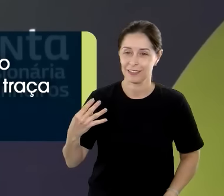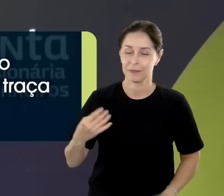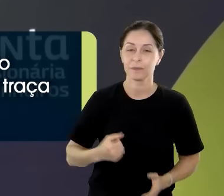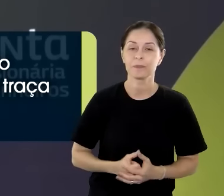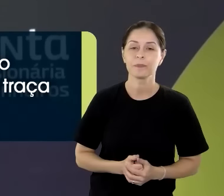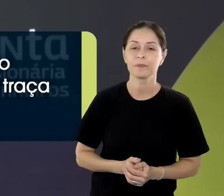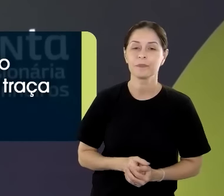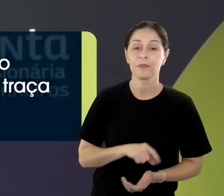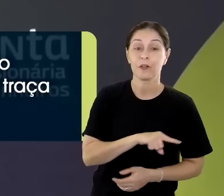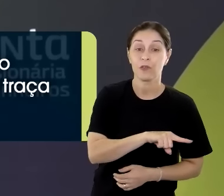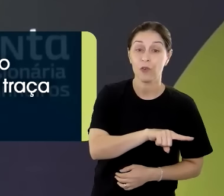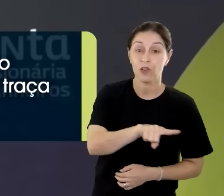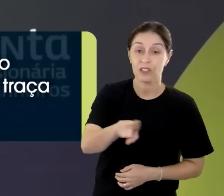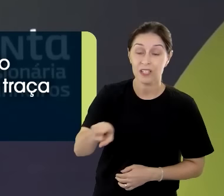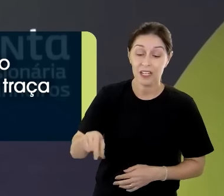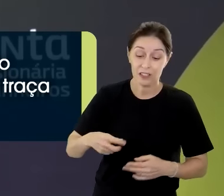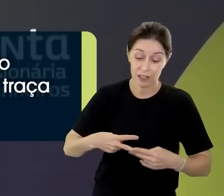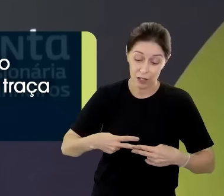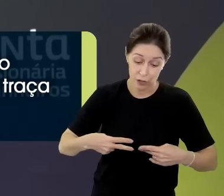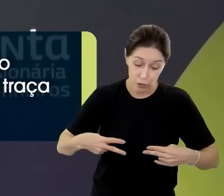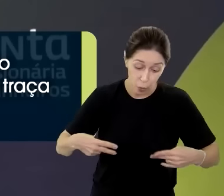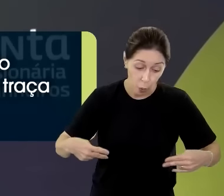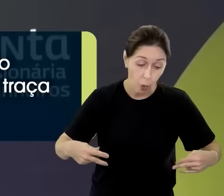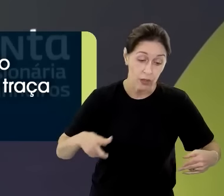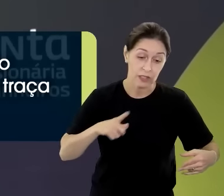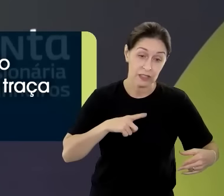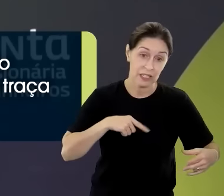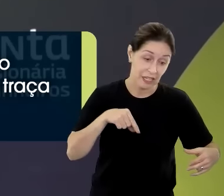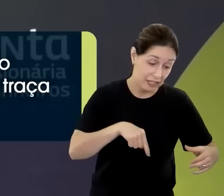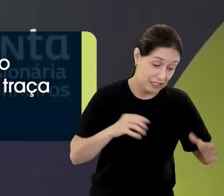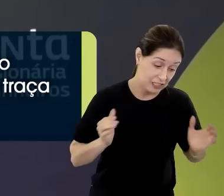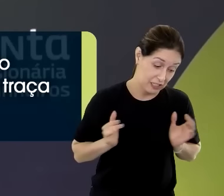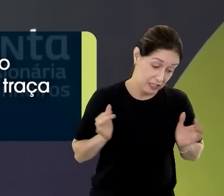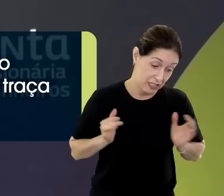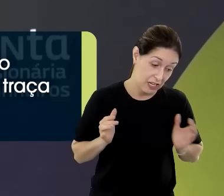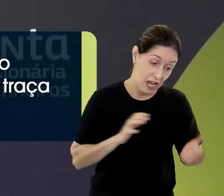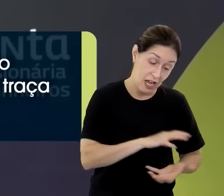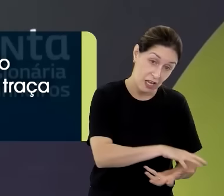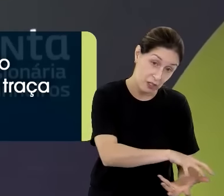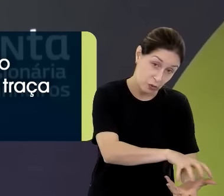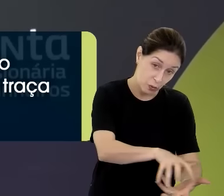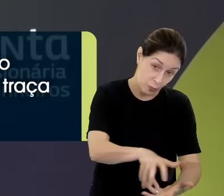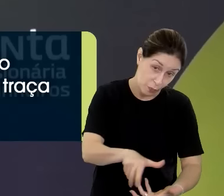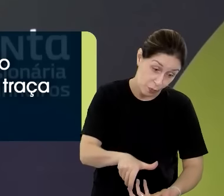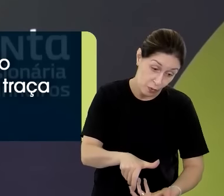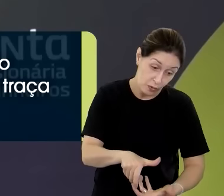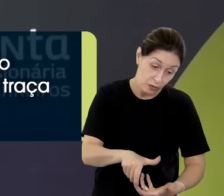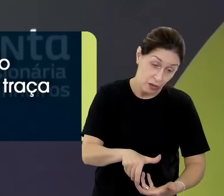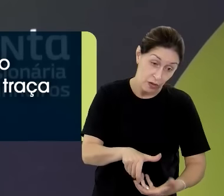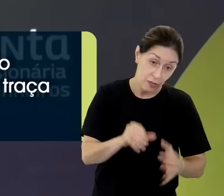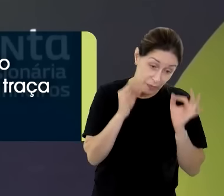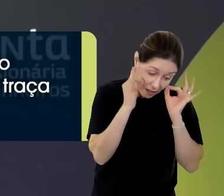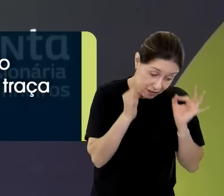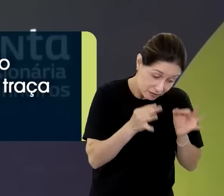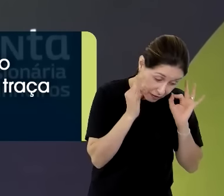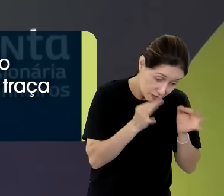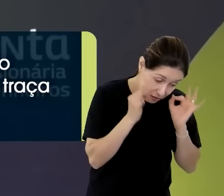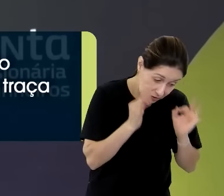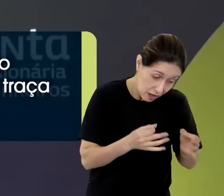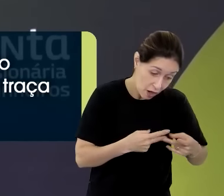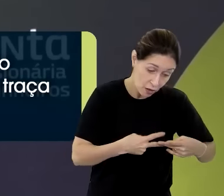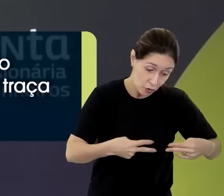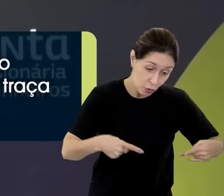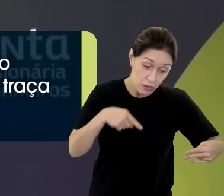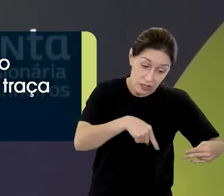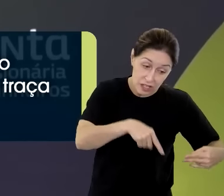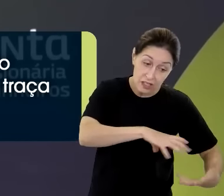bens e dai esmola. Fazei para vós outros bolsas que não desgastem. Tesouro inextinguível